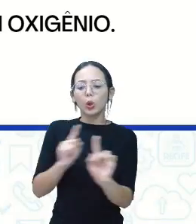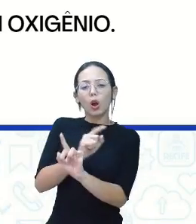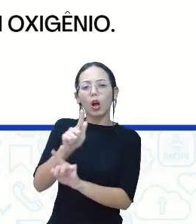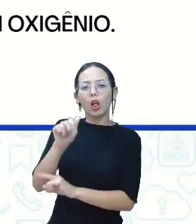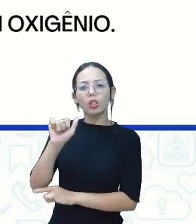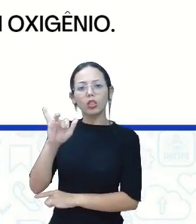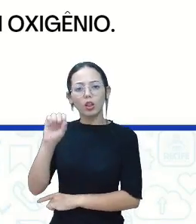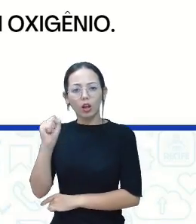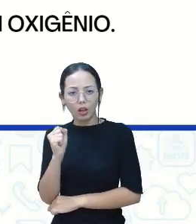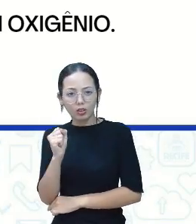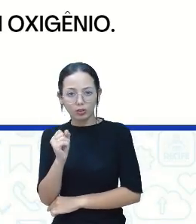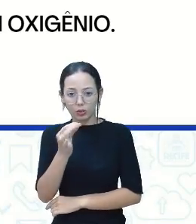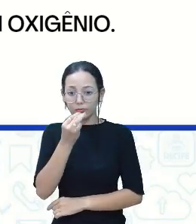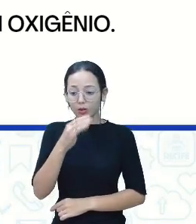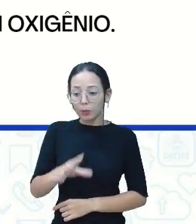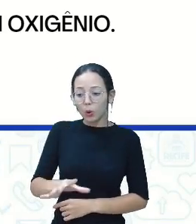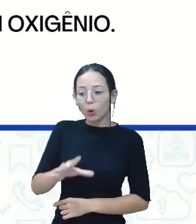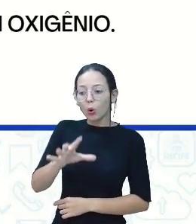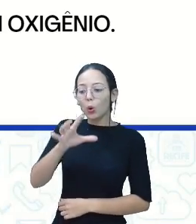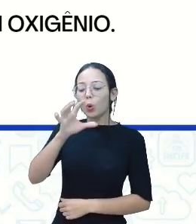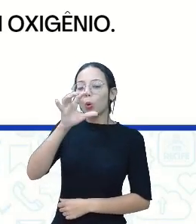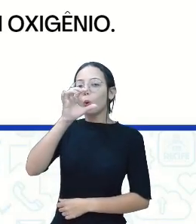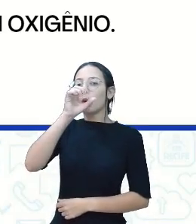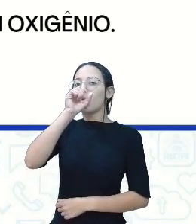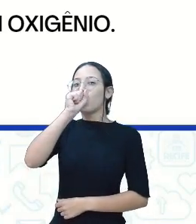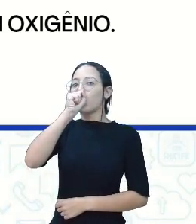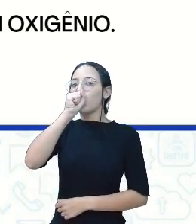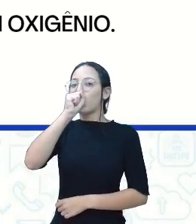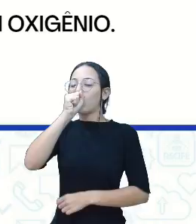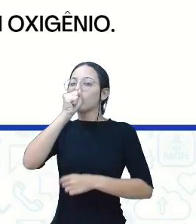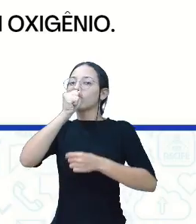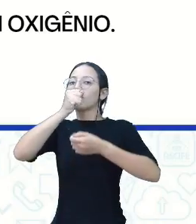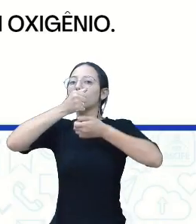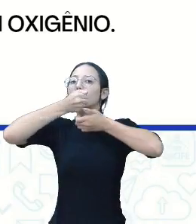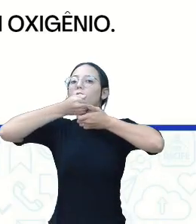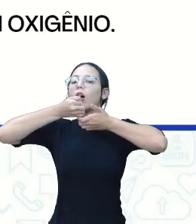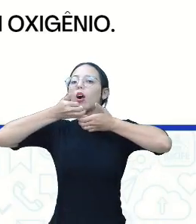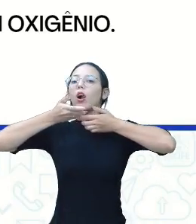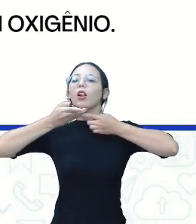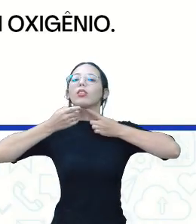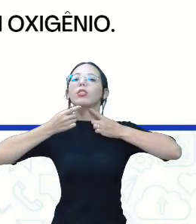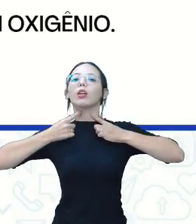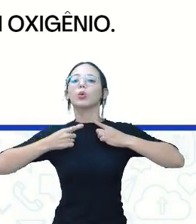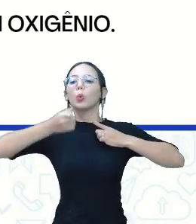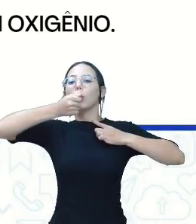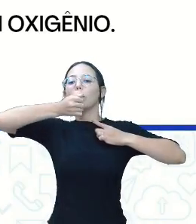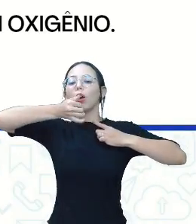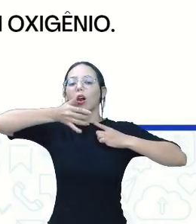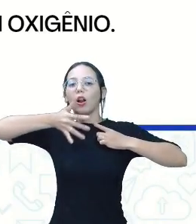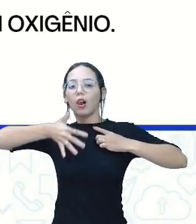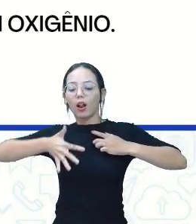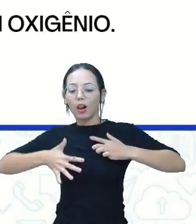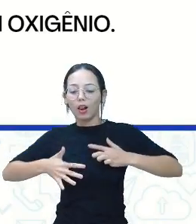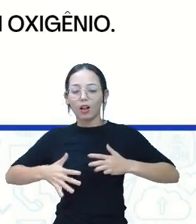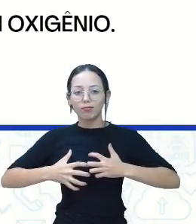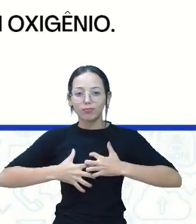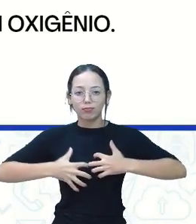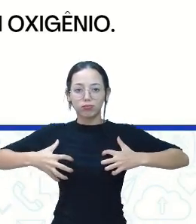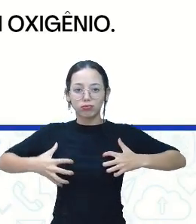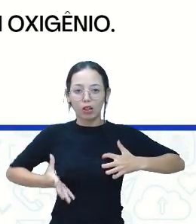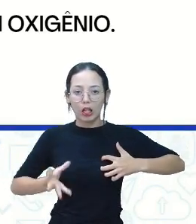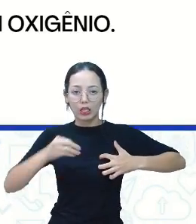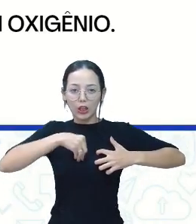gasosas. Quando inspiramos, o ar passa pelas vias respiratórias e chega até